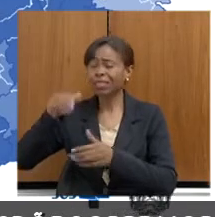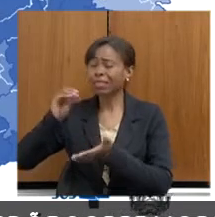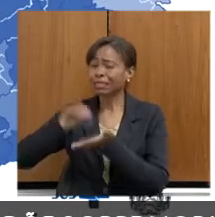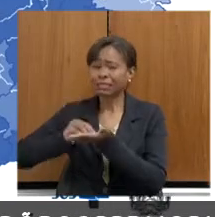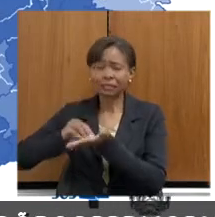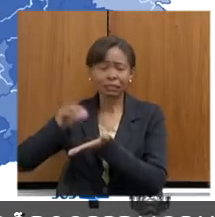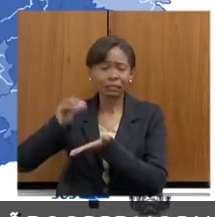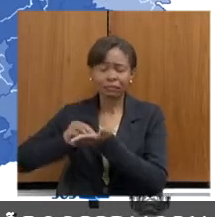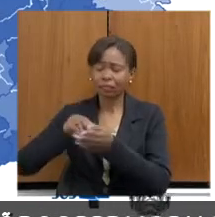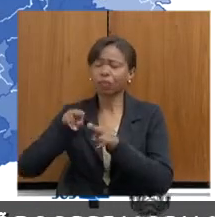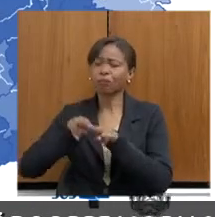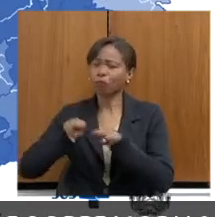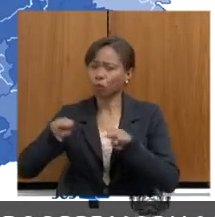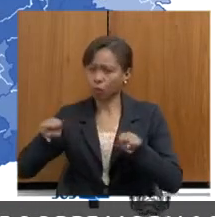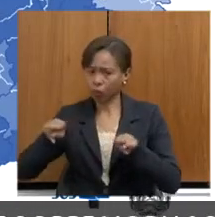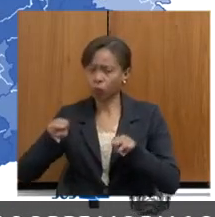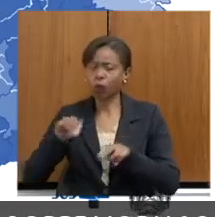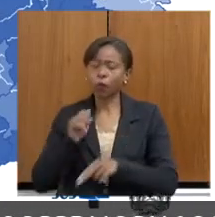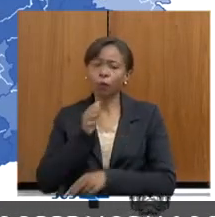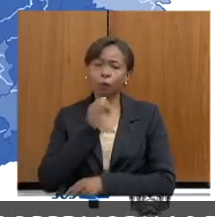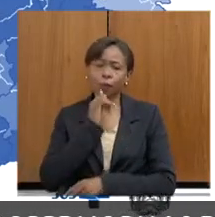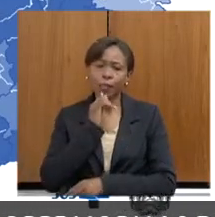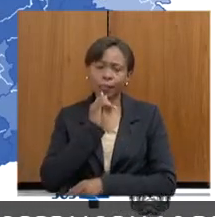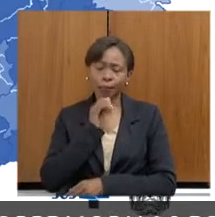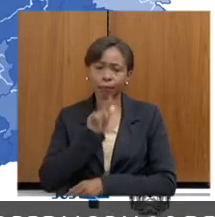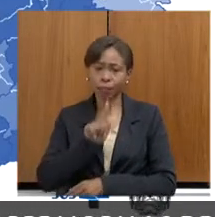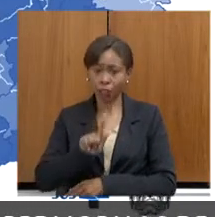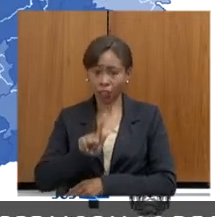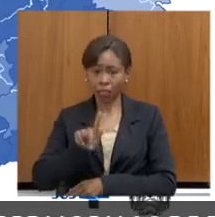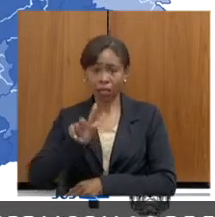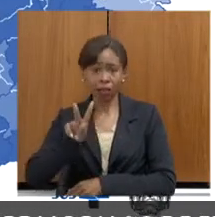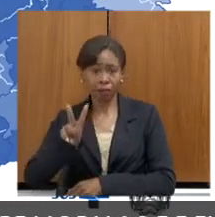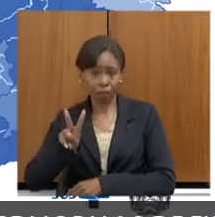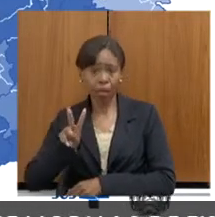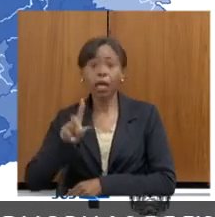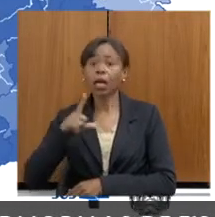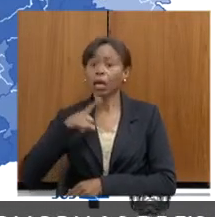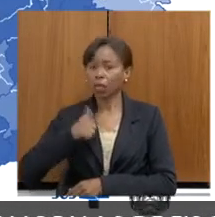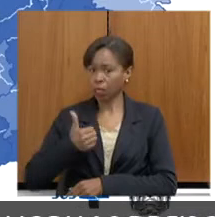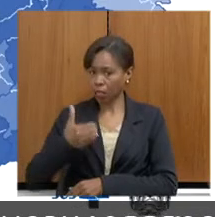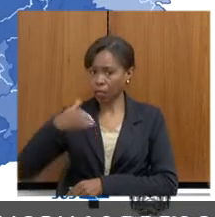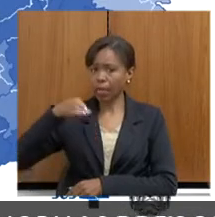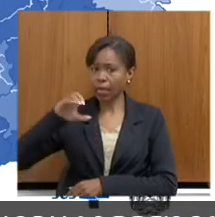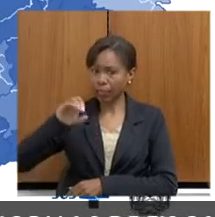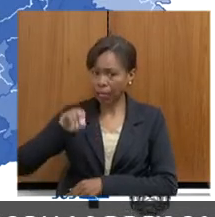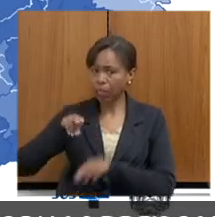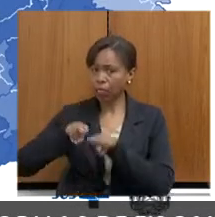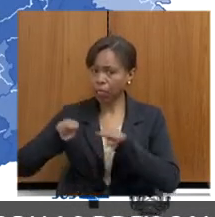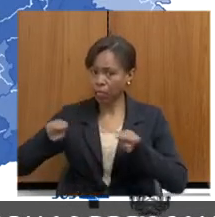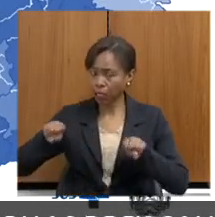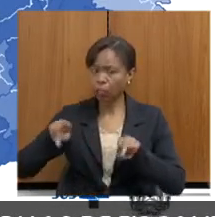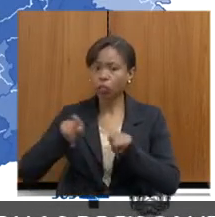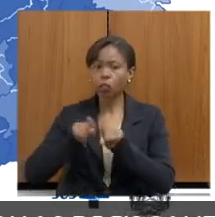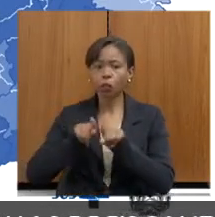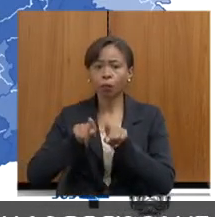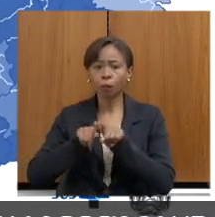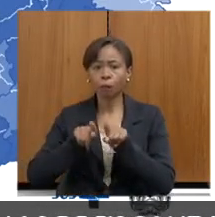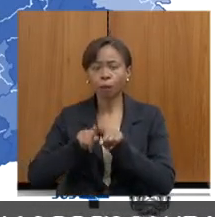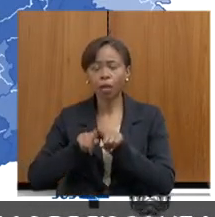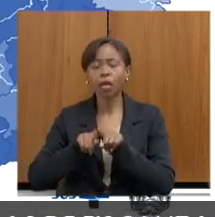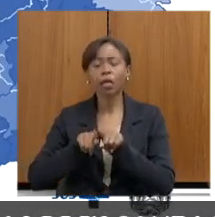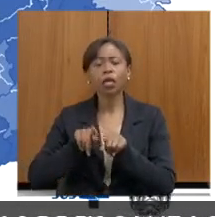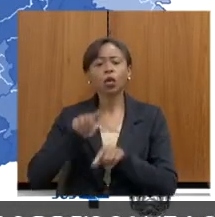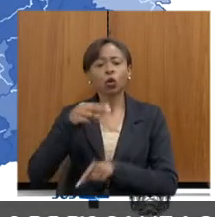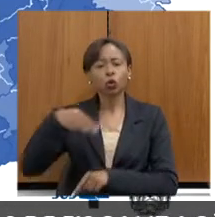Governador Valadares nós temos os primeiros dez leitos pedir STI pediátricos lá no norte de Minas também leite se tem